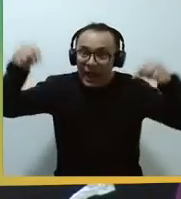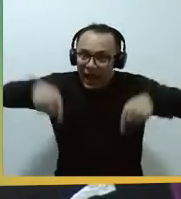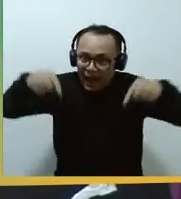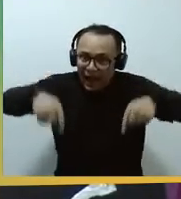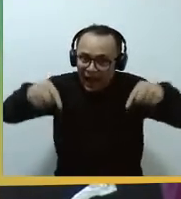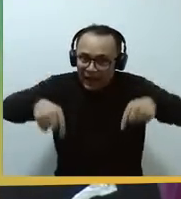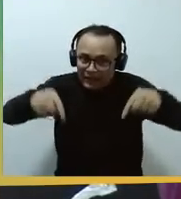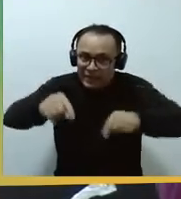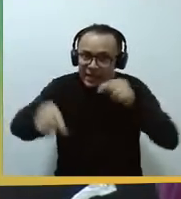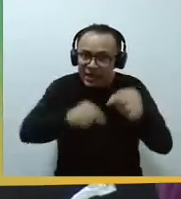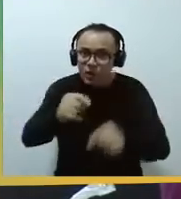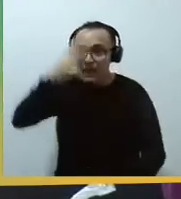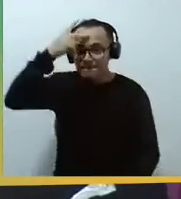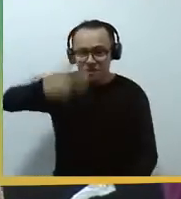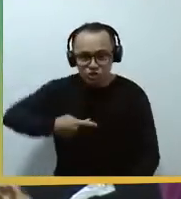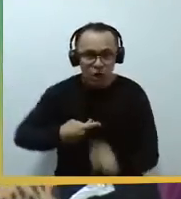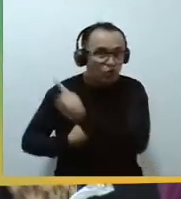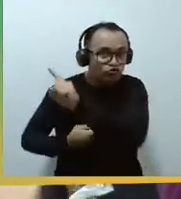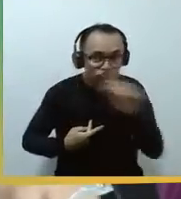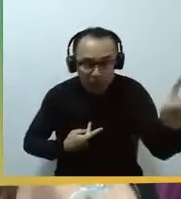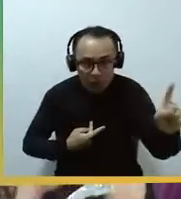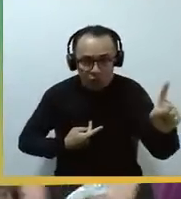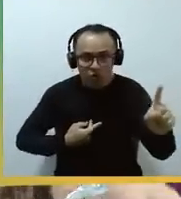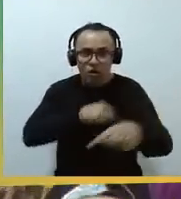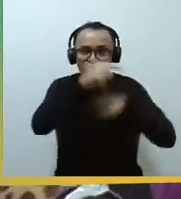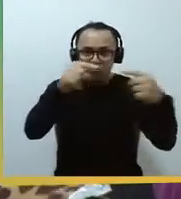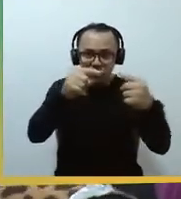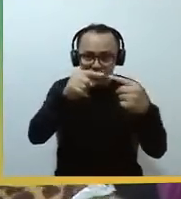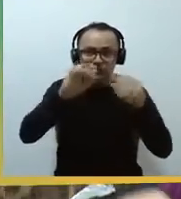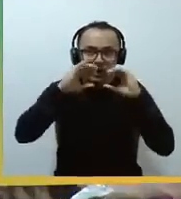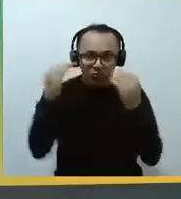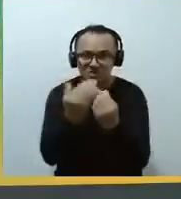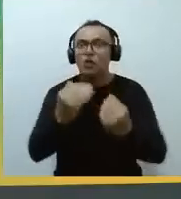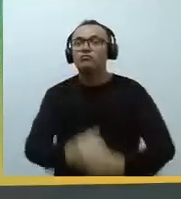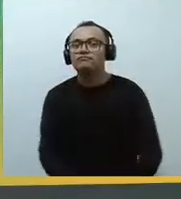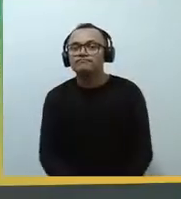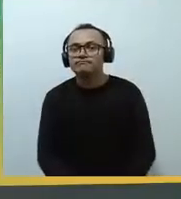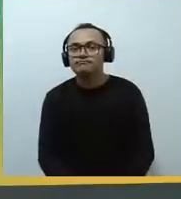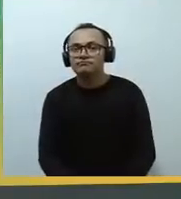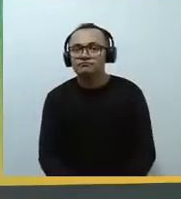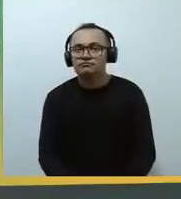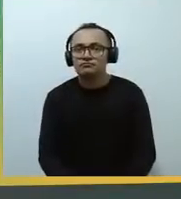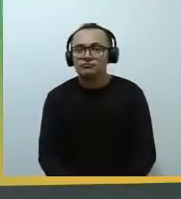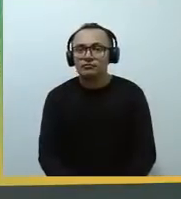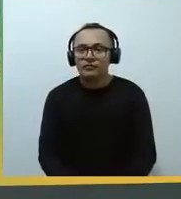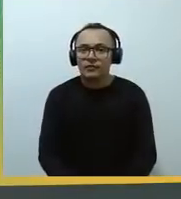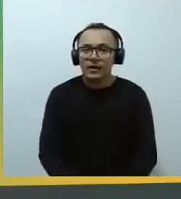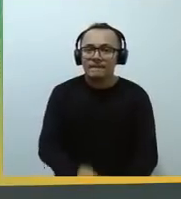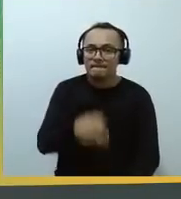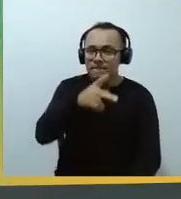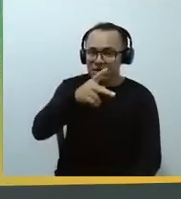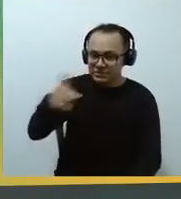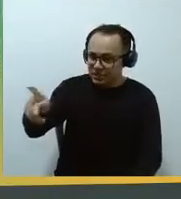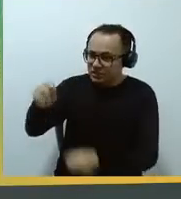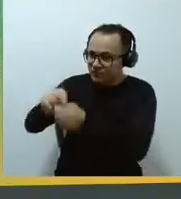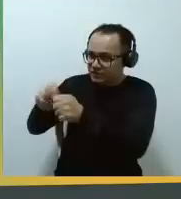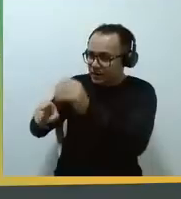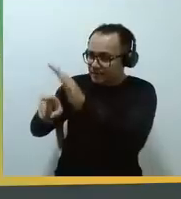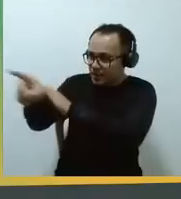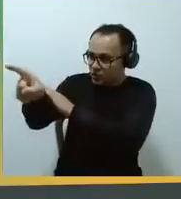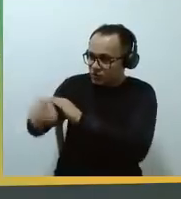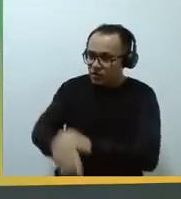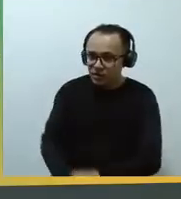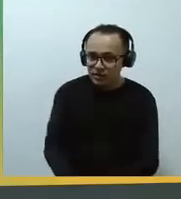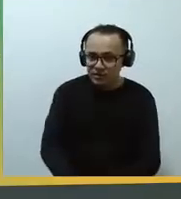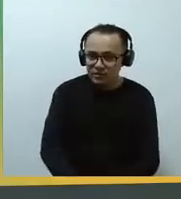natureza pessoal, mas sim do objetivo dessa comissão. Mas, presidente, deixa eu lhe fazer uma pergunta. Peço ao senhor. Agora o testemunho vai